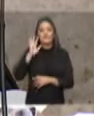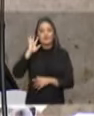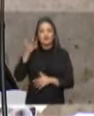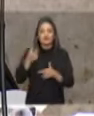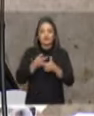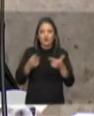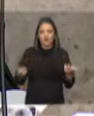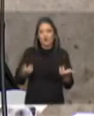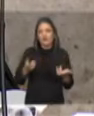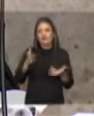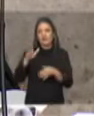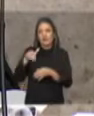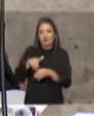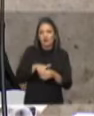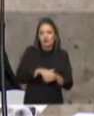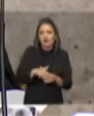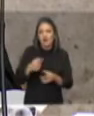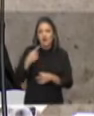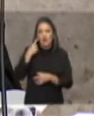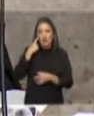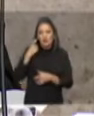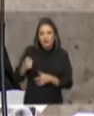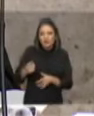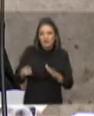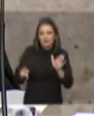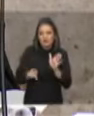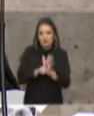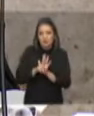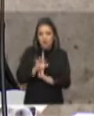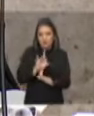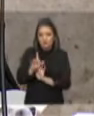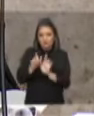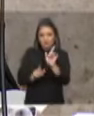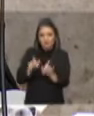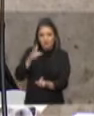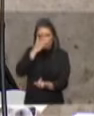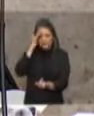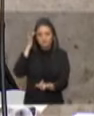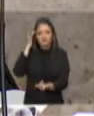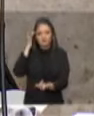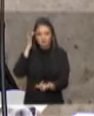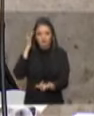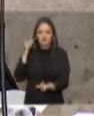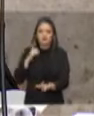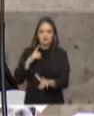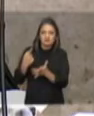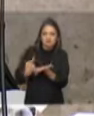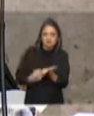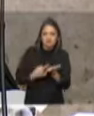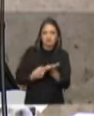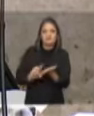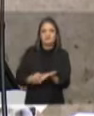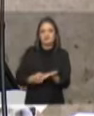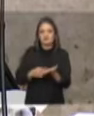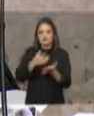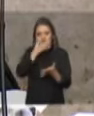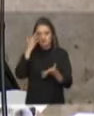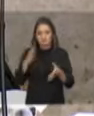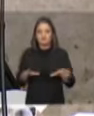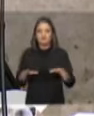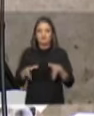eleitorais e dos interesses paroquiais dos parlamentares integrantes da